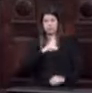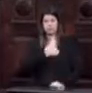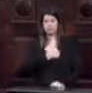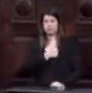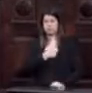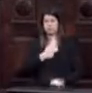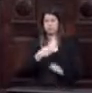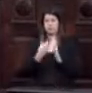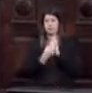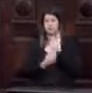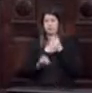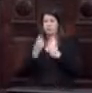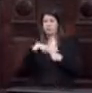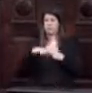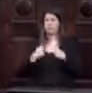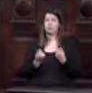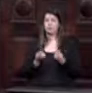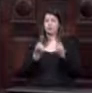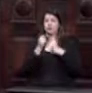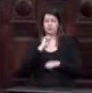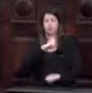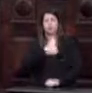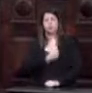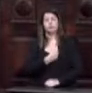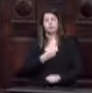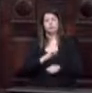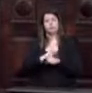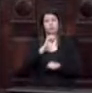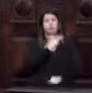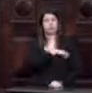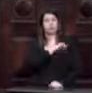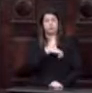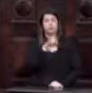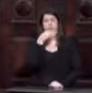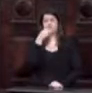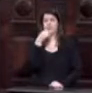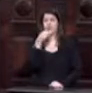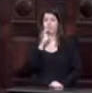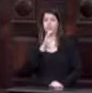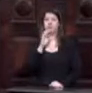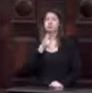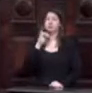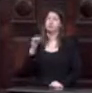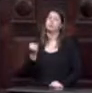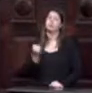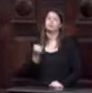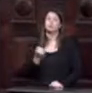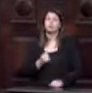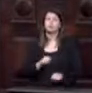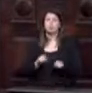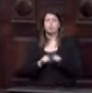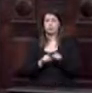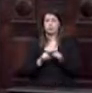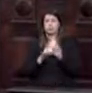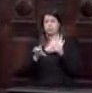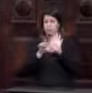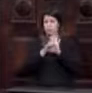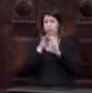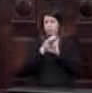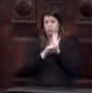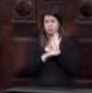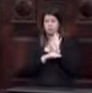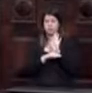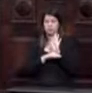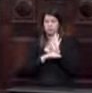do regime de recuperação fiscal do Estado do Rio de Janeiro. Pareceres das Comissões de Constituição e Justiça pela Constitucionalidade, de Legislação Constitucional